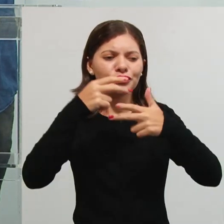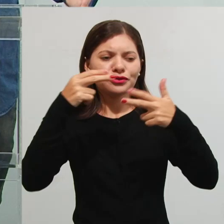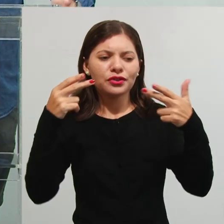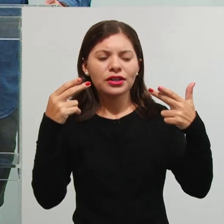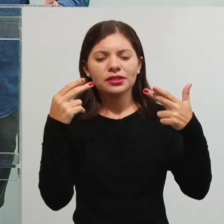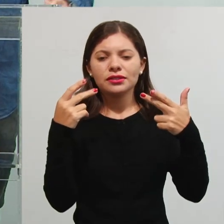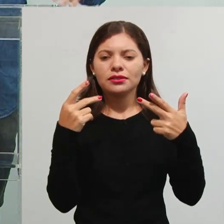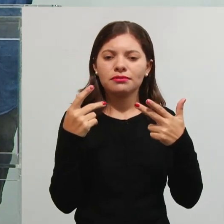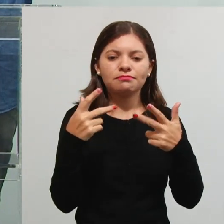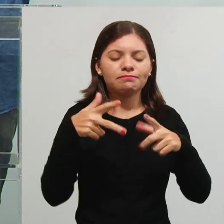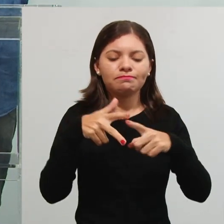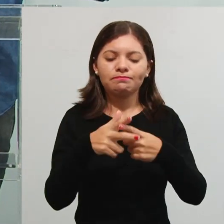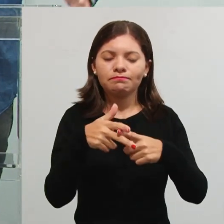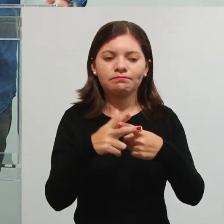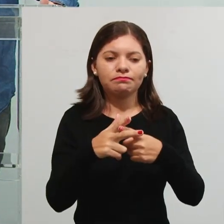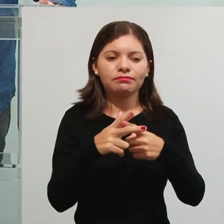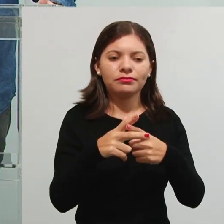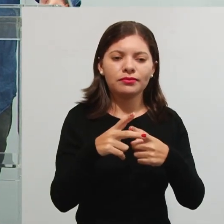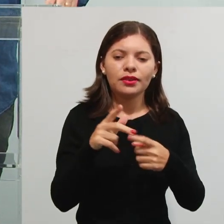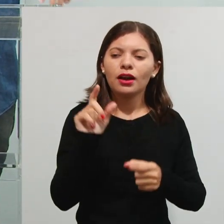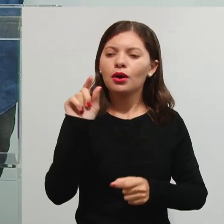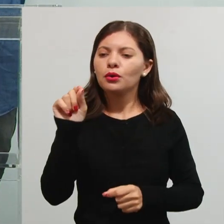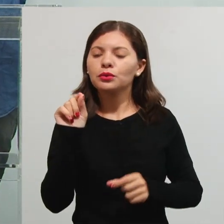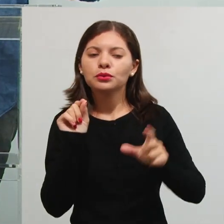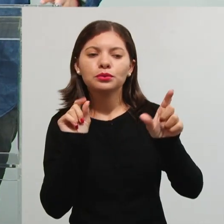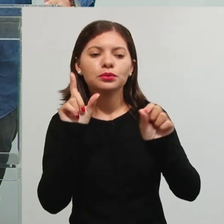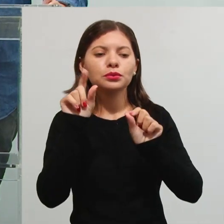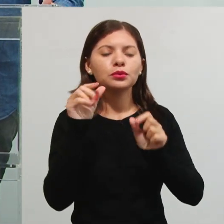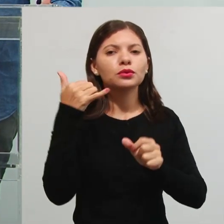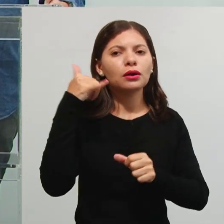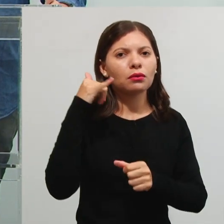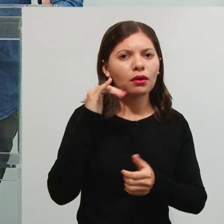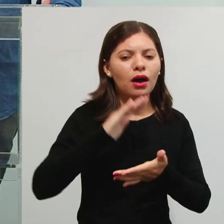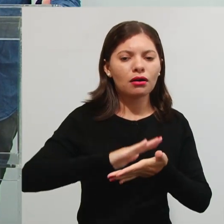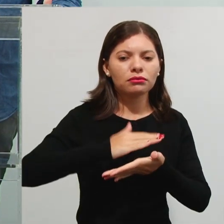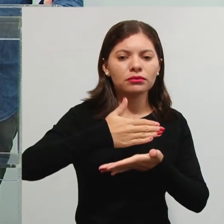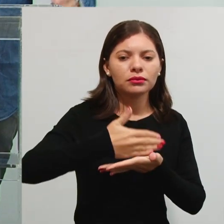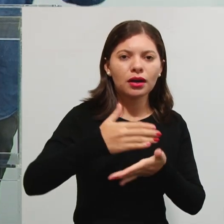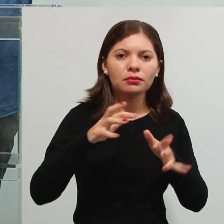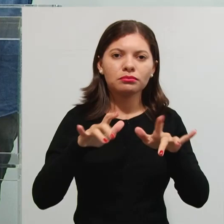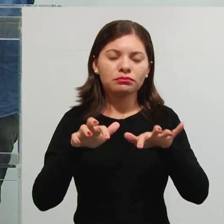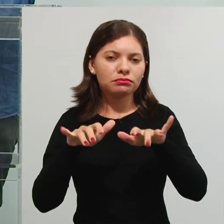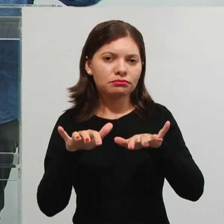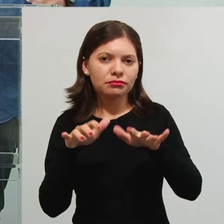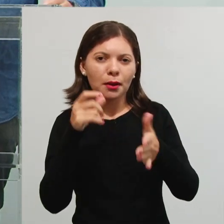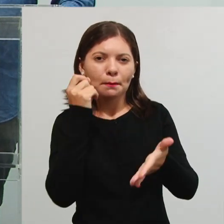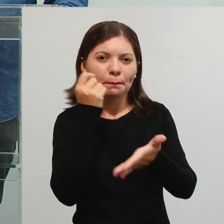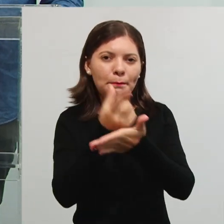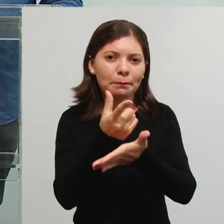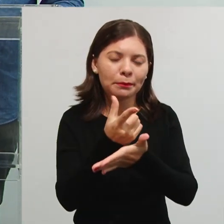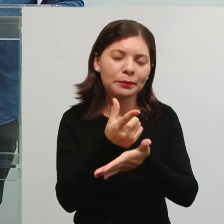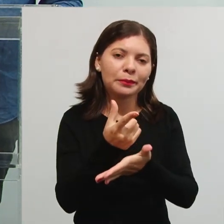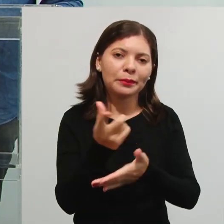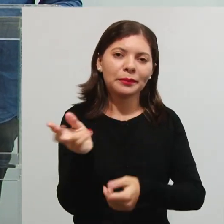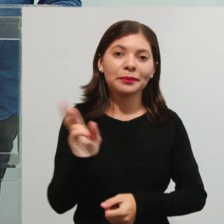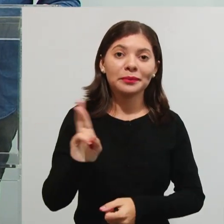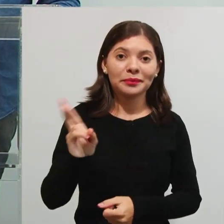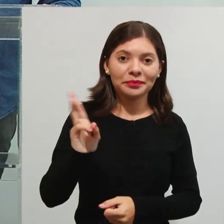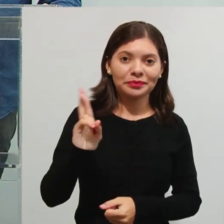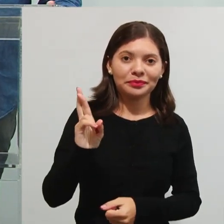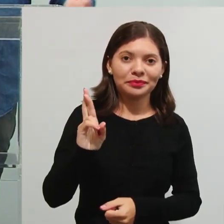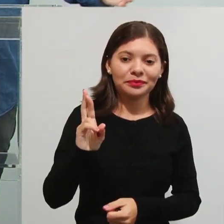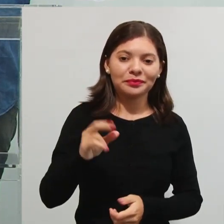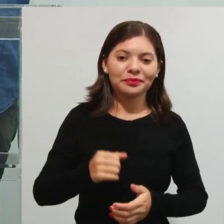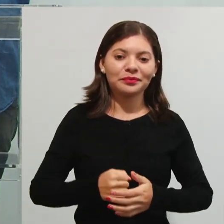informática, de equipamentos e escolher o melhor celular, escolher o melhor tablet, o melhor computador e pagar aquele preço da loja, né?